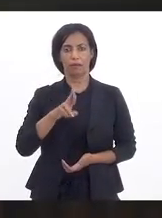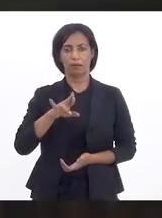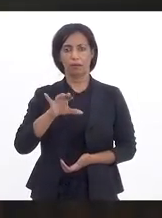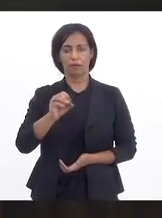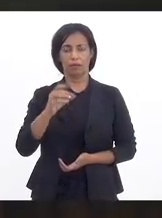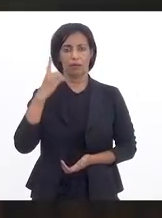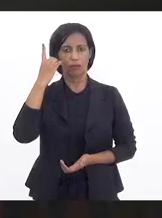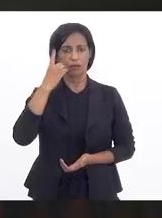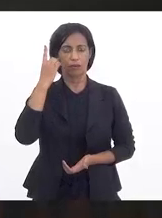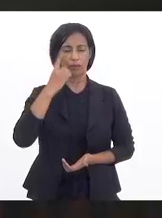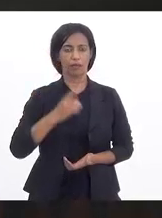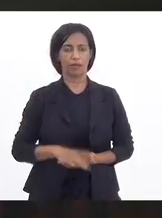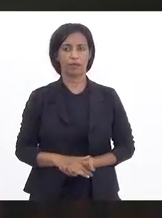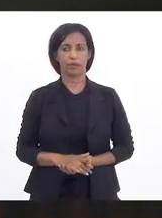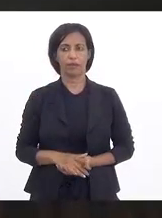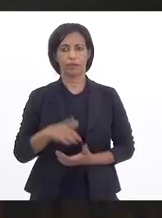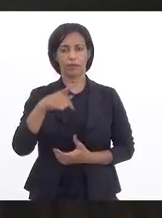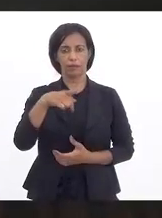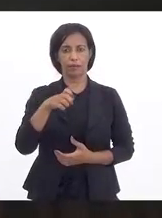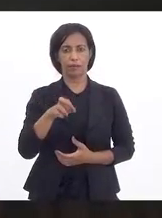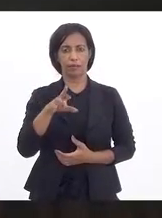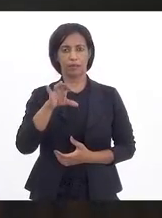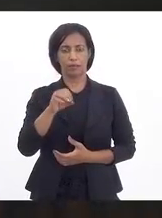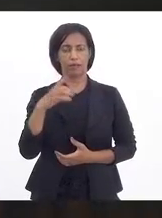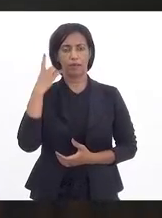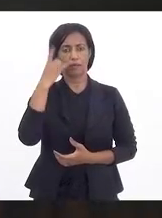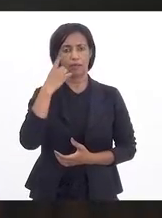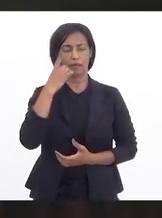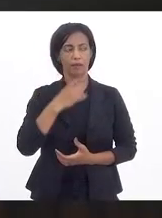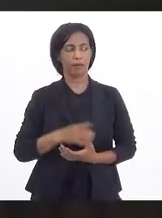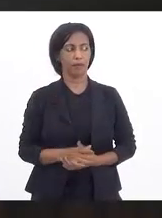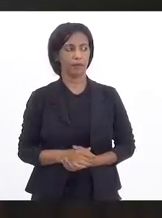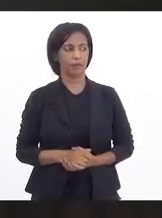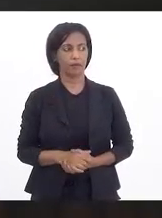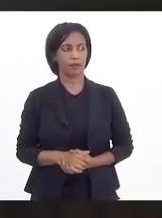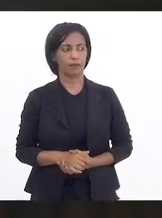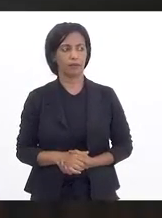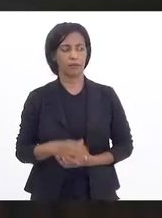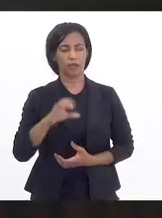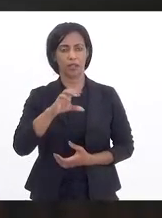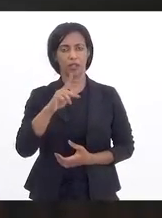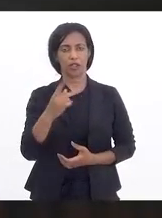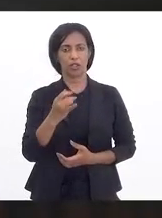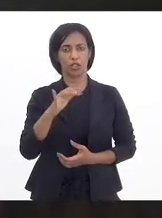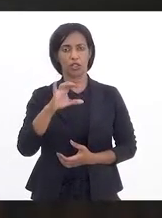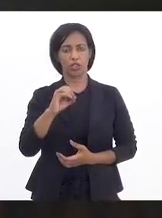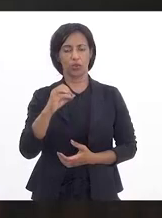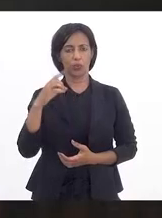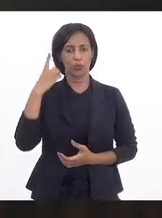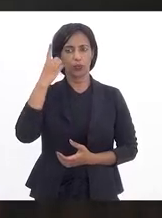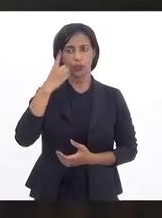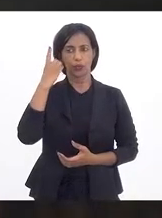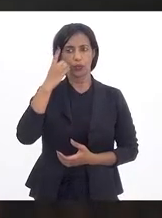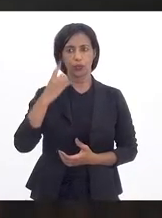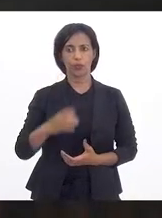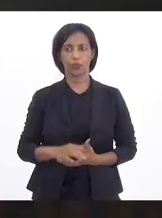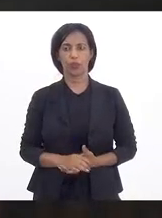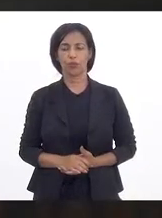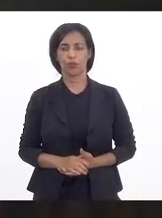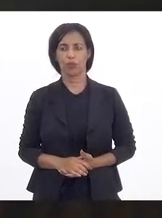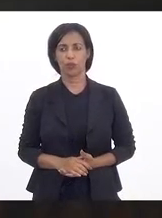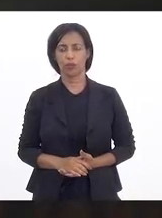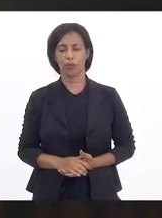em o deputado Pedro Ricardo o deputado Chico Machado se